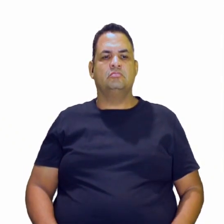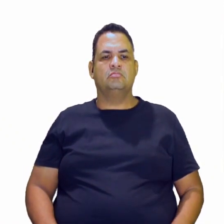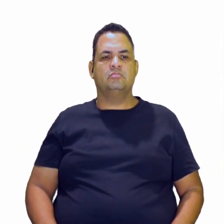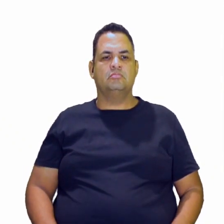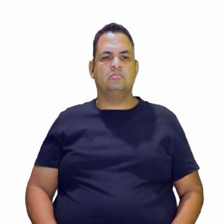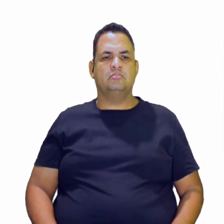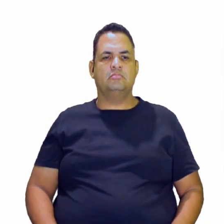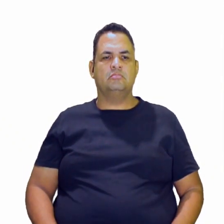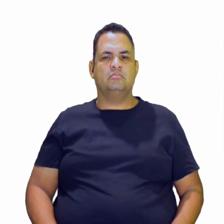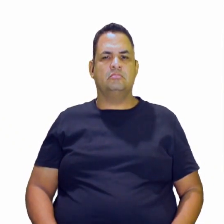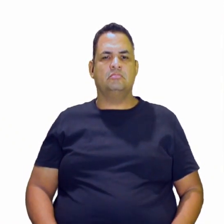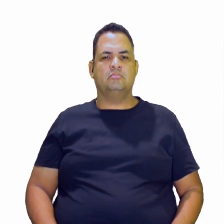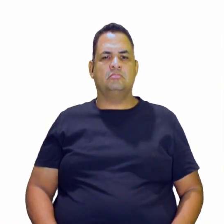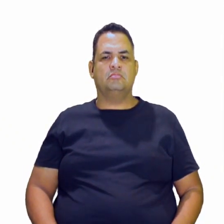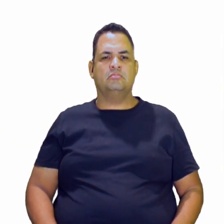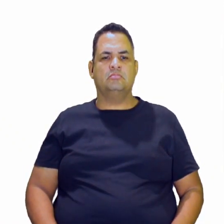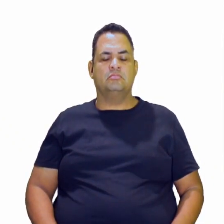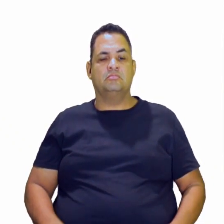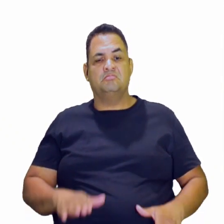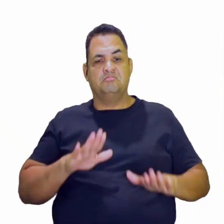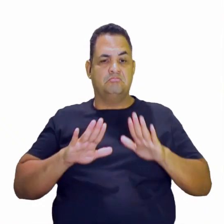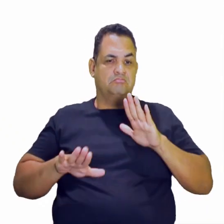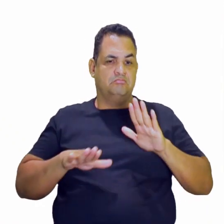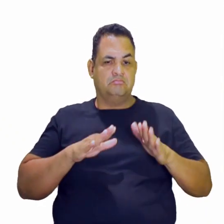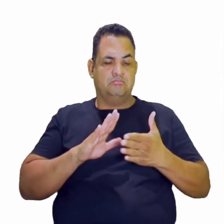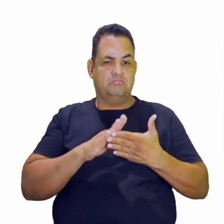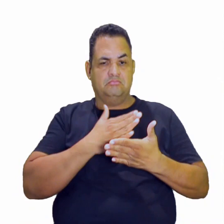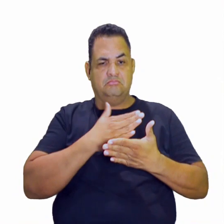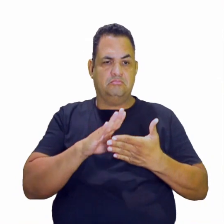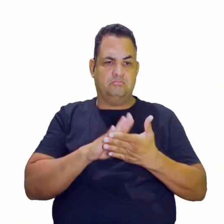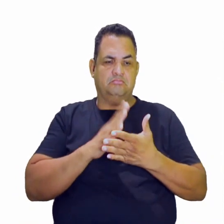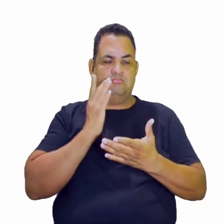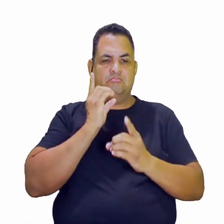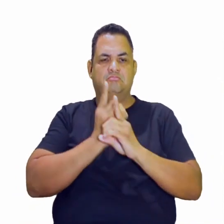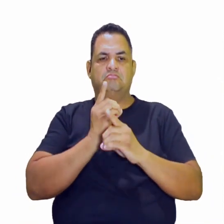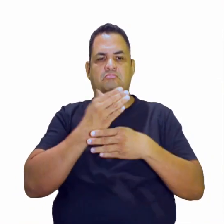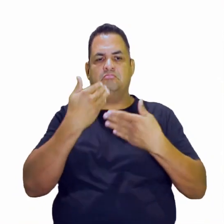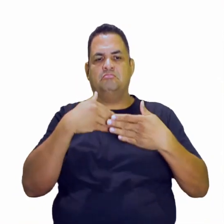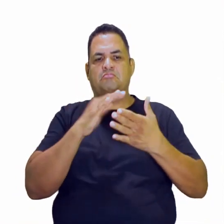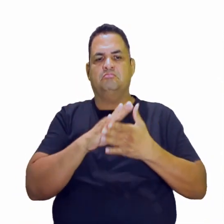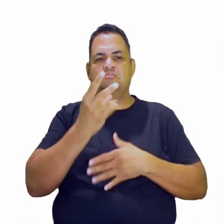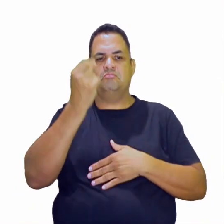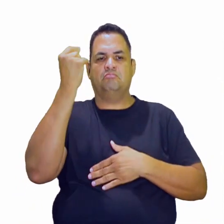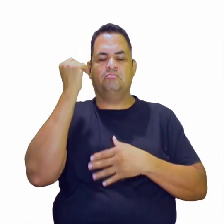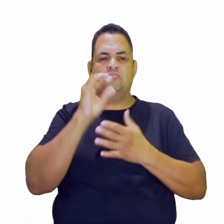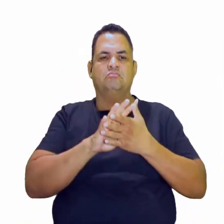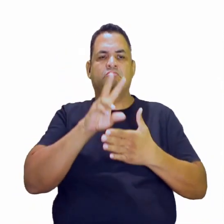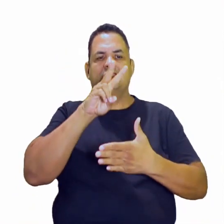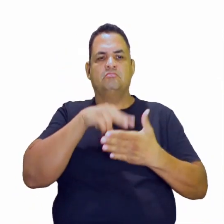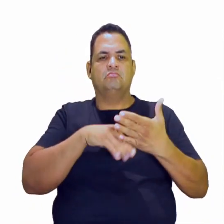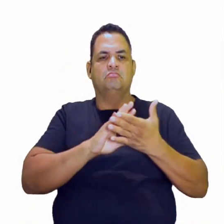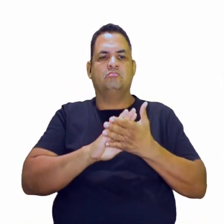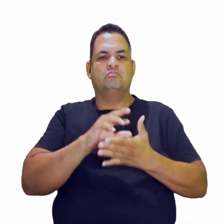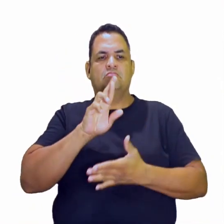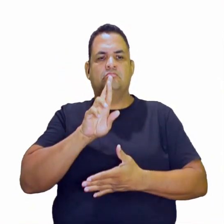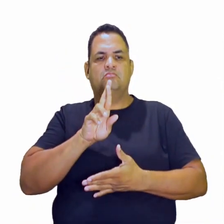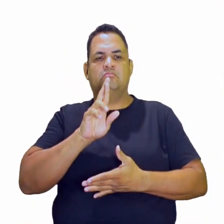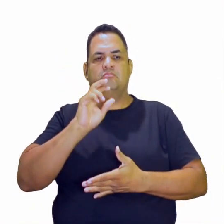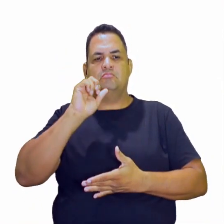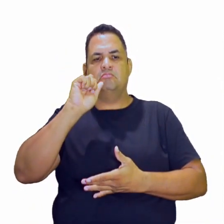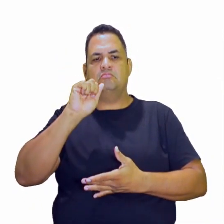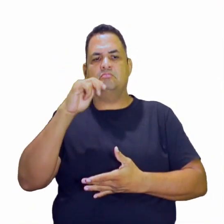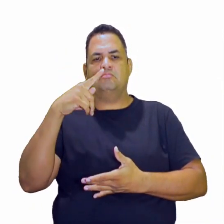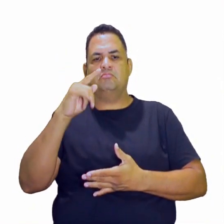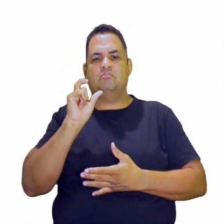linguagem. Então, às vezes, nós buscamos questões de provas mais antigas. Então, vamos à leitura do texto. O rap,